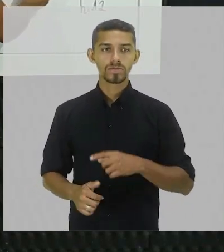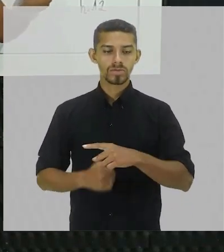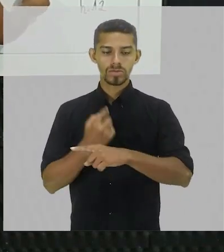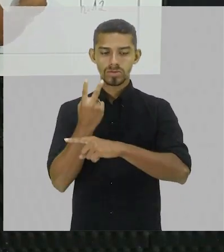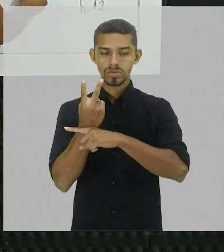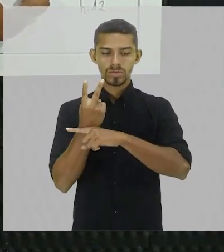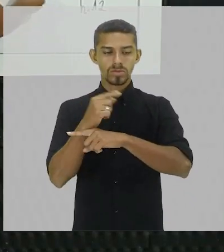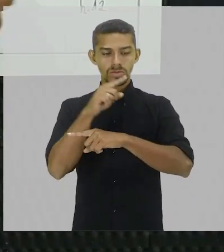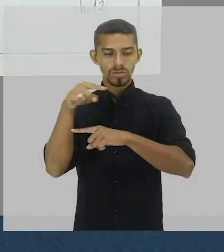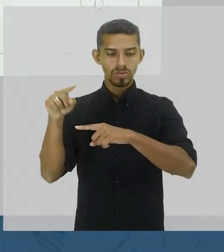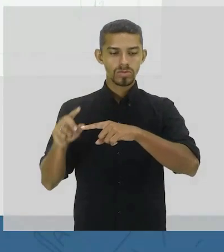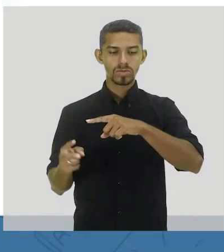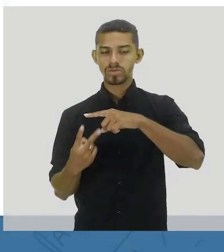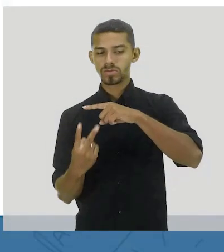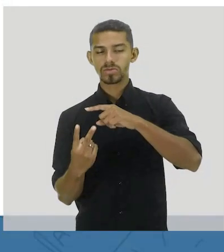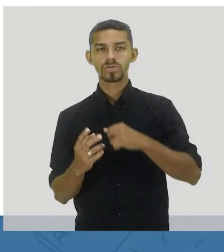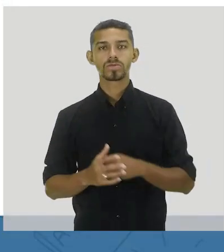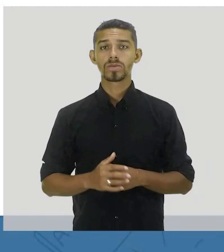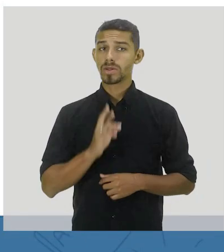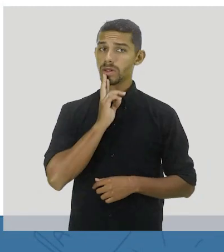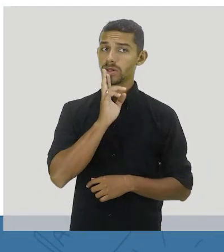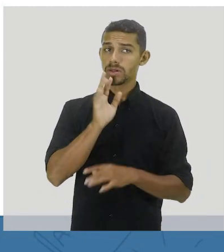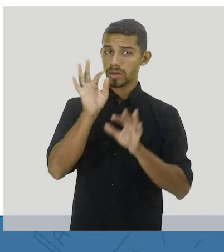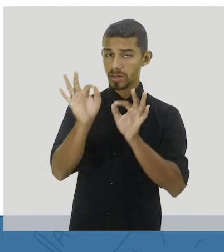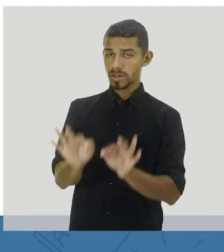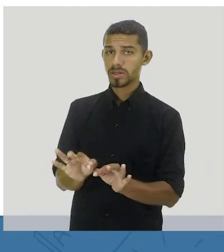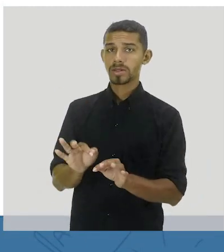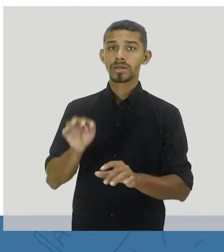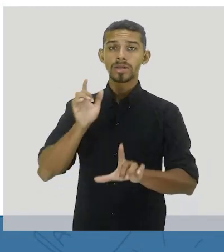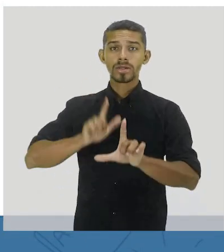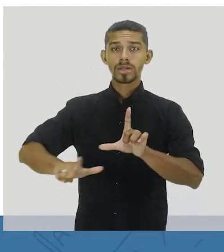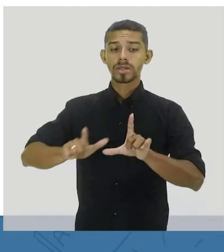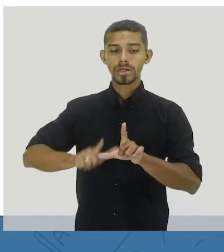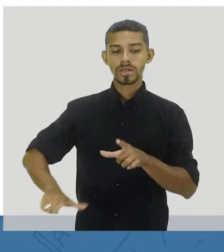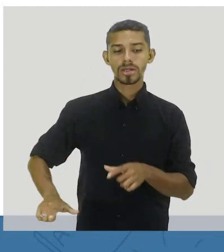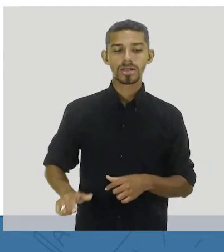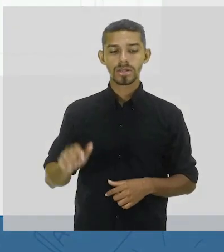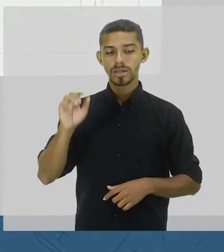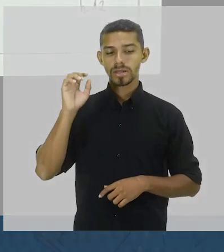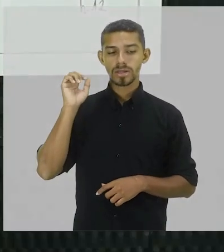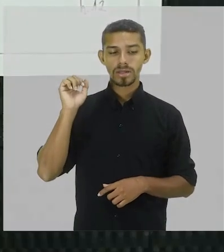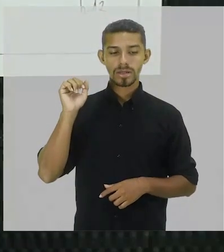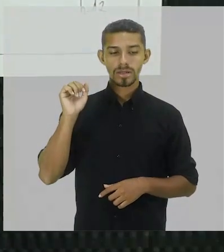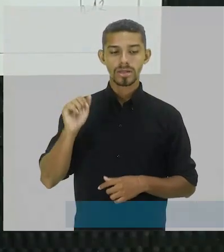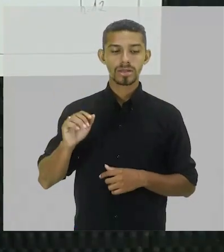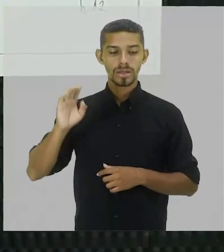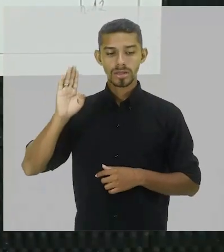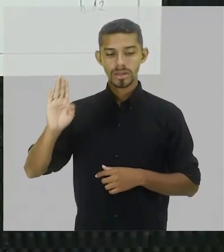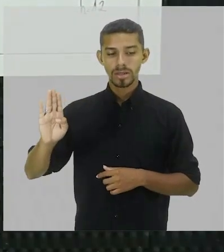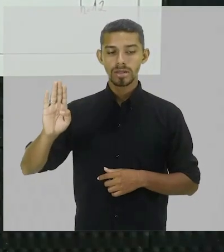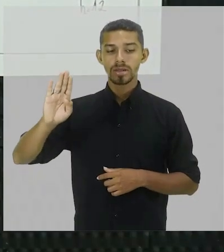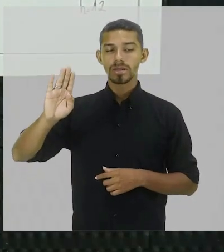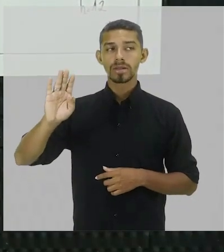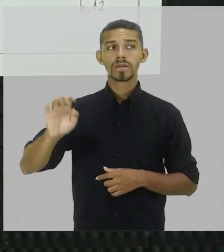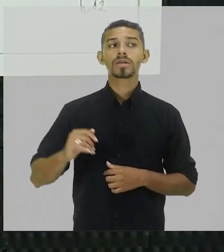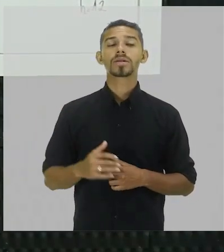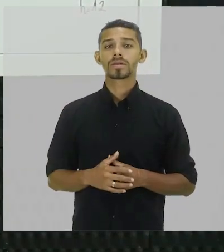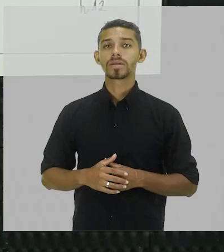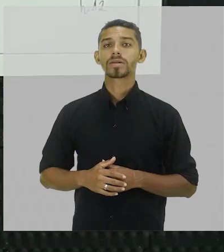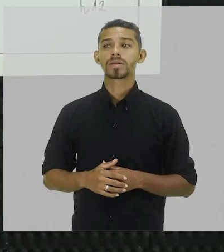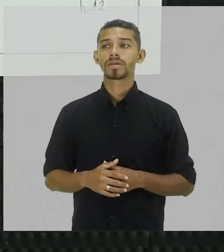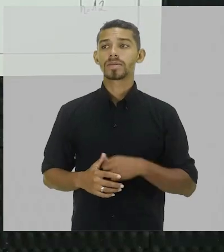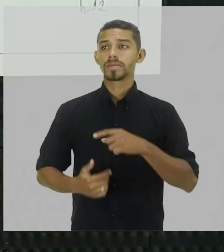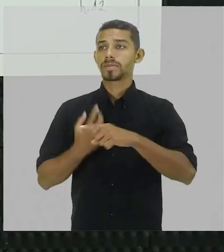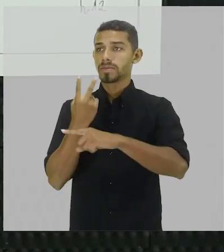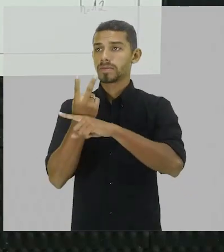sobre 2. Então, resposta correta aí, letra B de bola, tá? Π